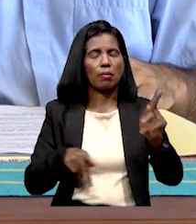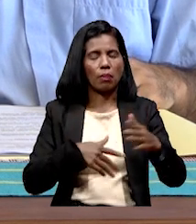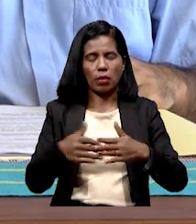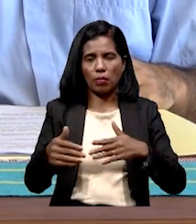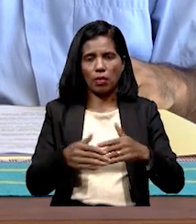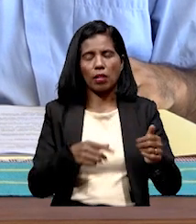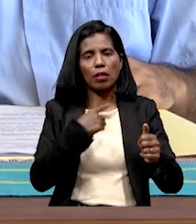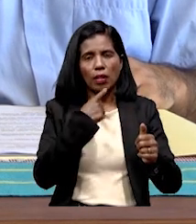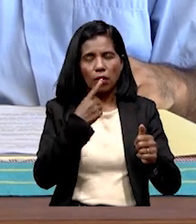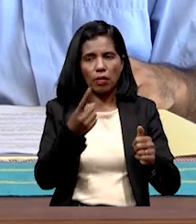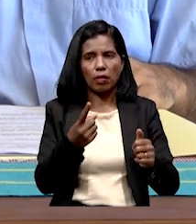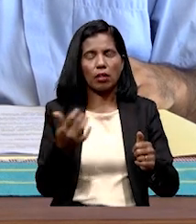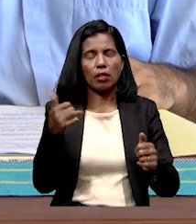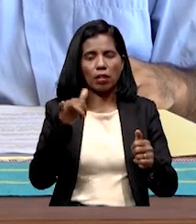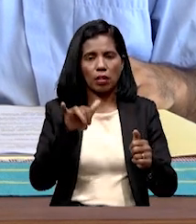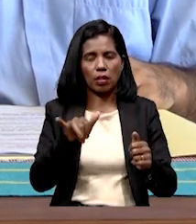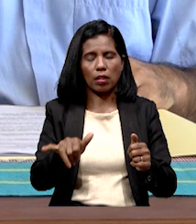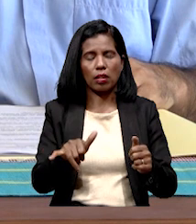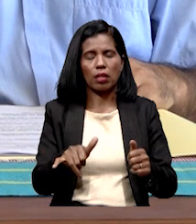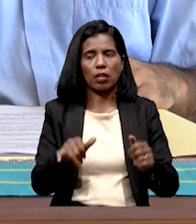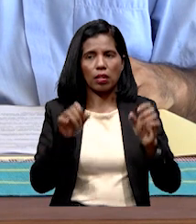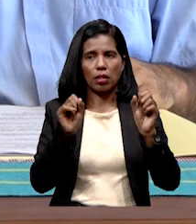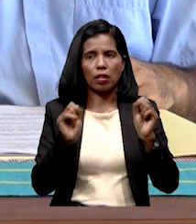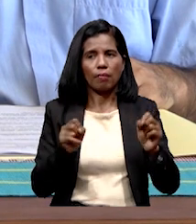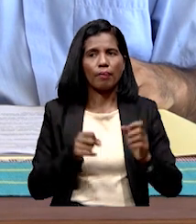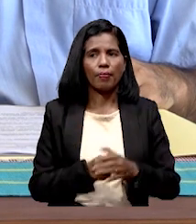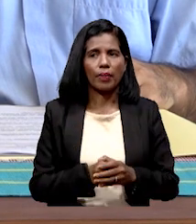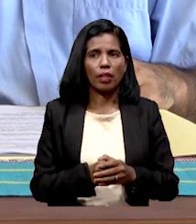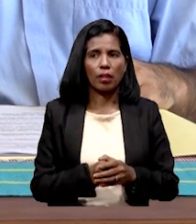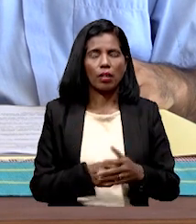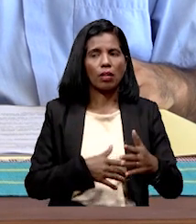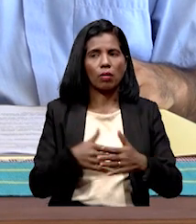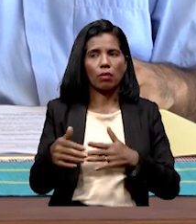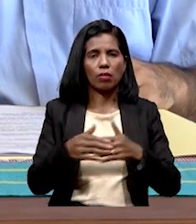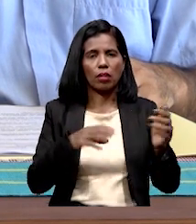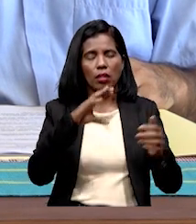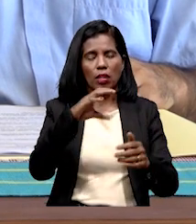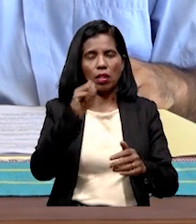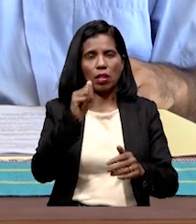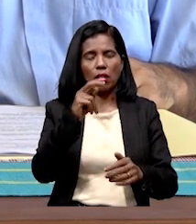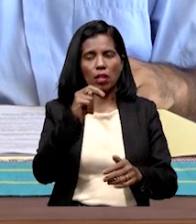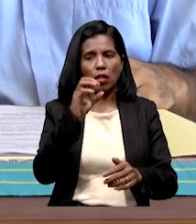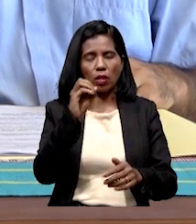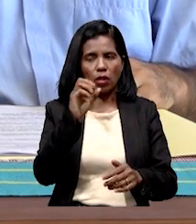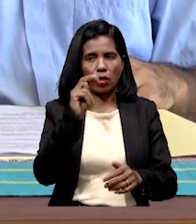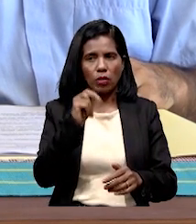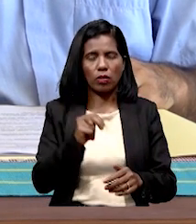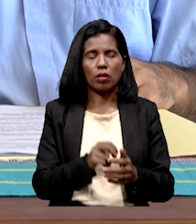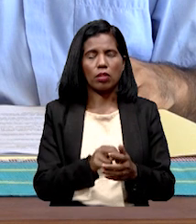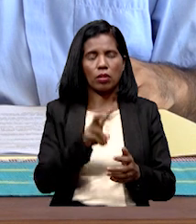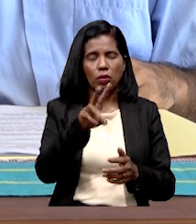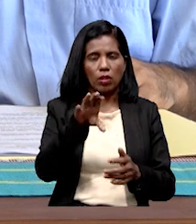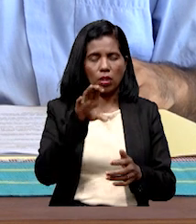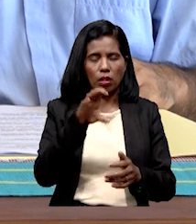bania dispensa celibatunian, conforme canon 291,